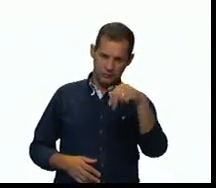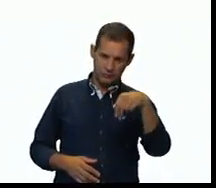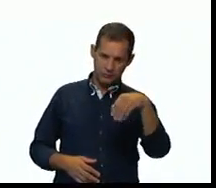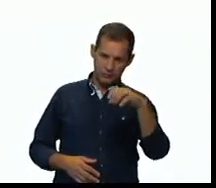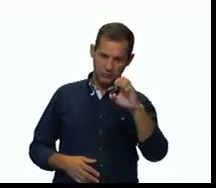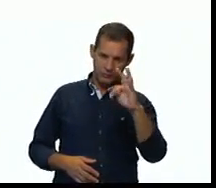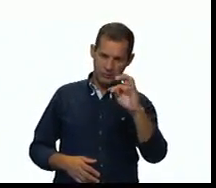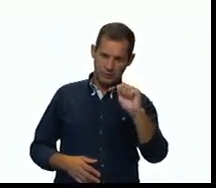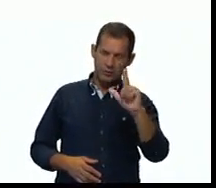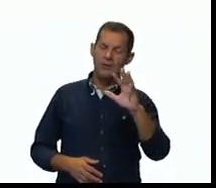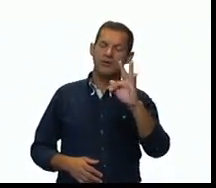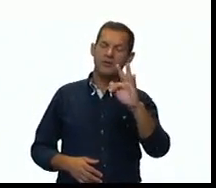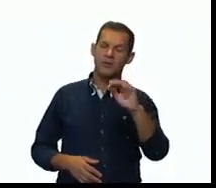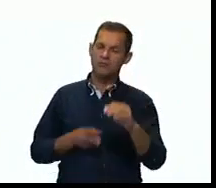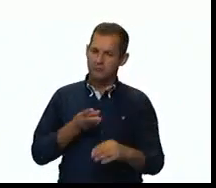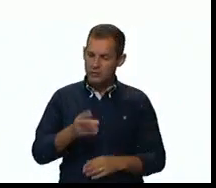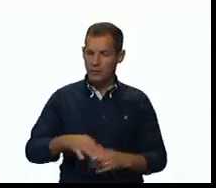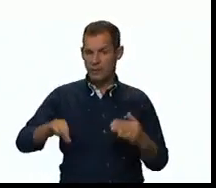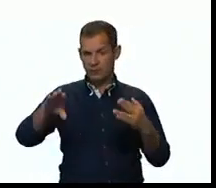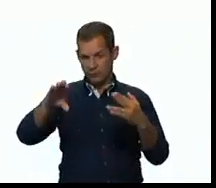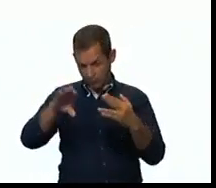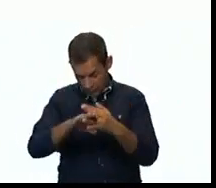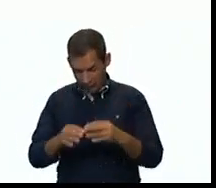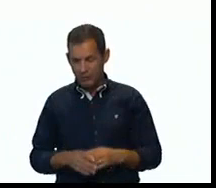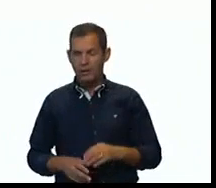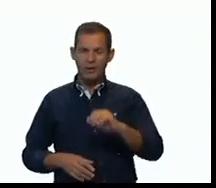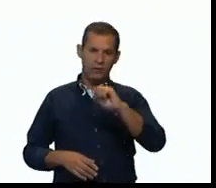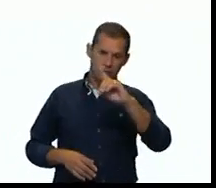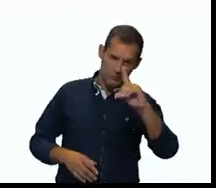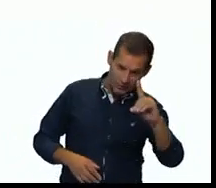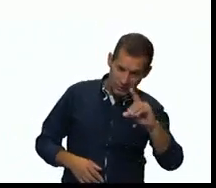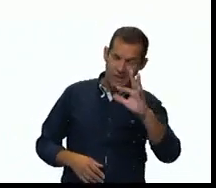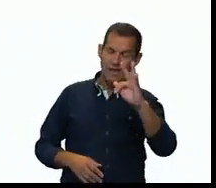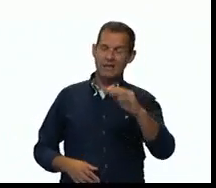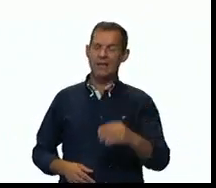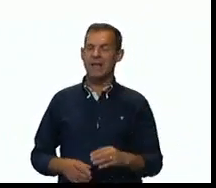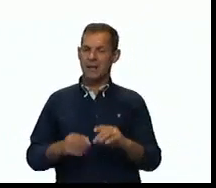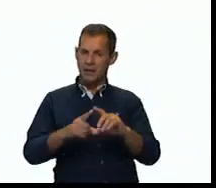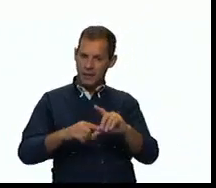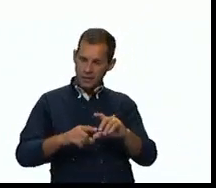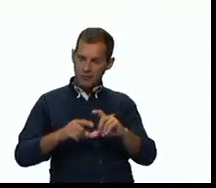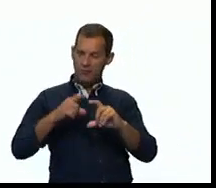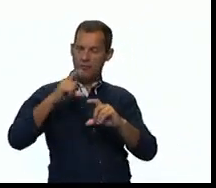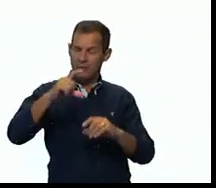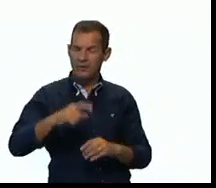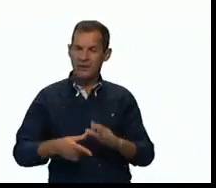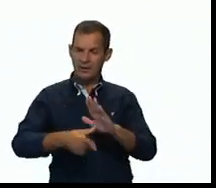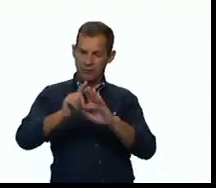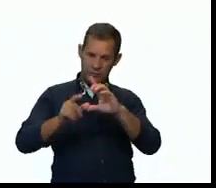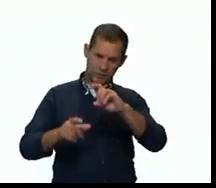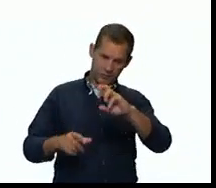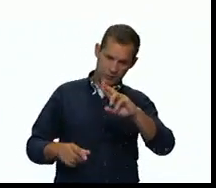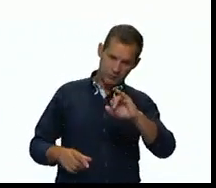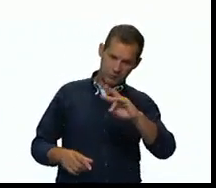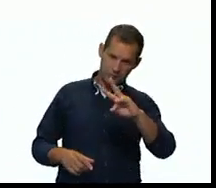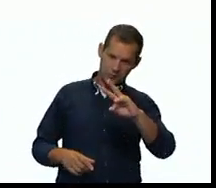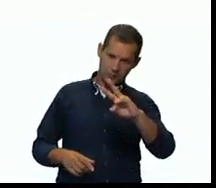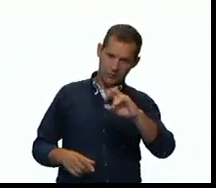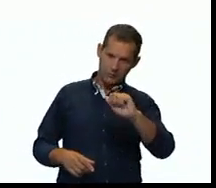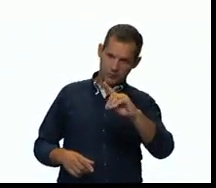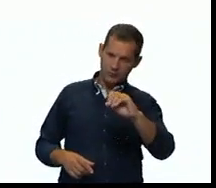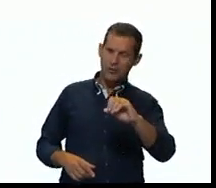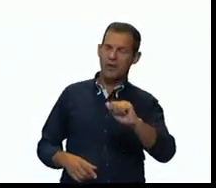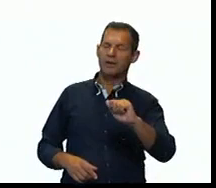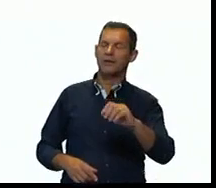for contínua em um intervalo fechado AB e f maiúsculo for uma antiderivada de f minúsculo